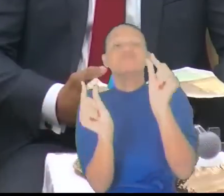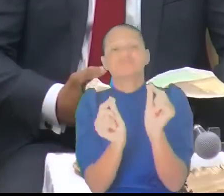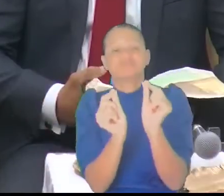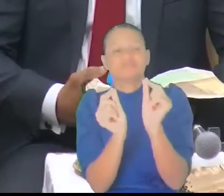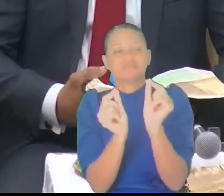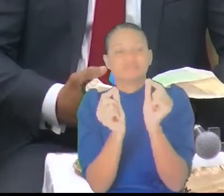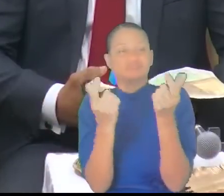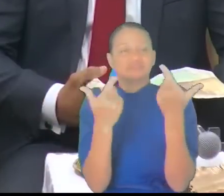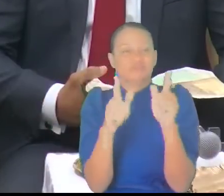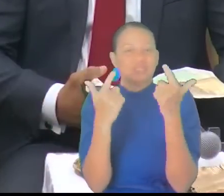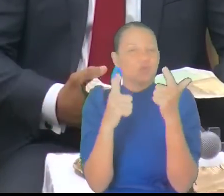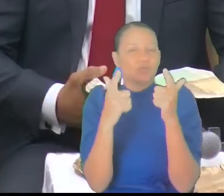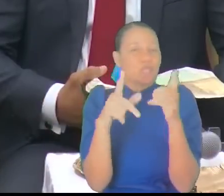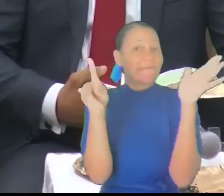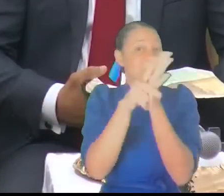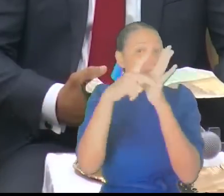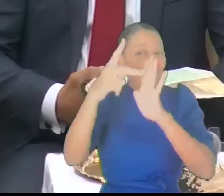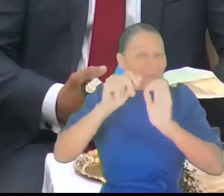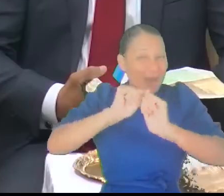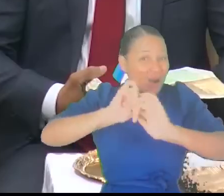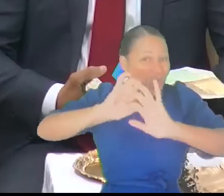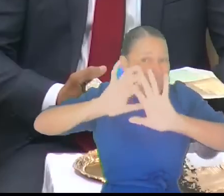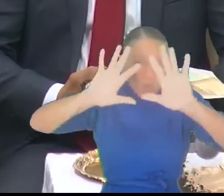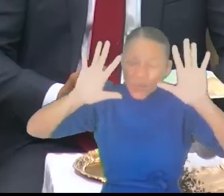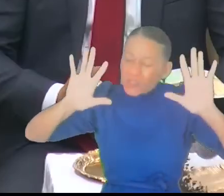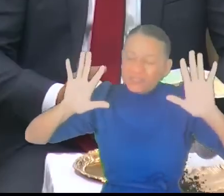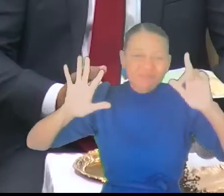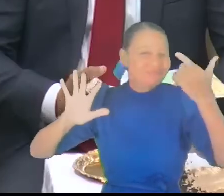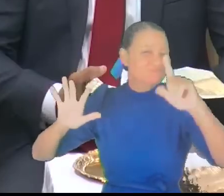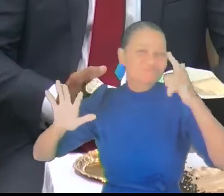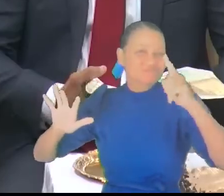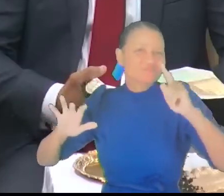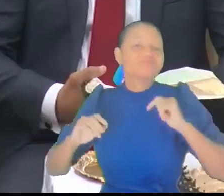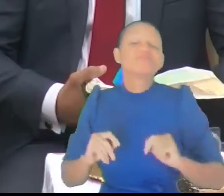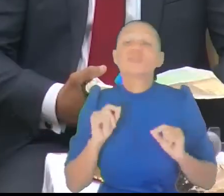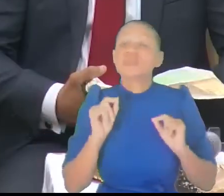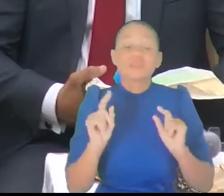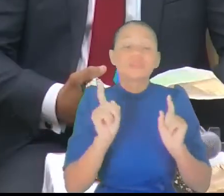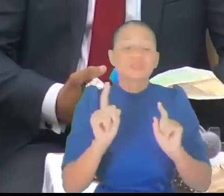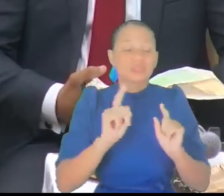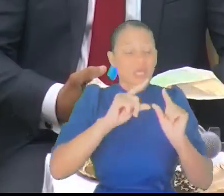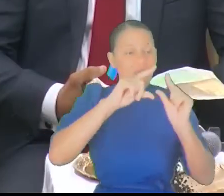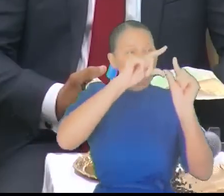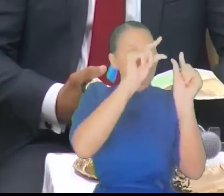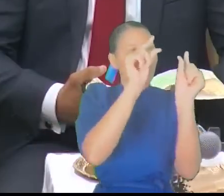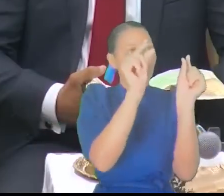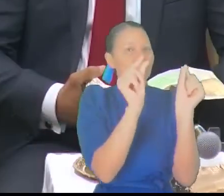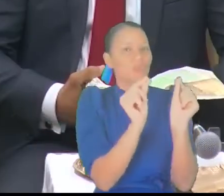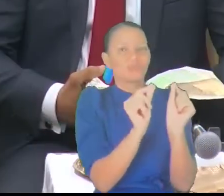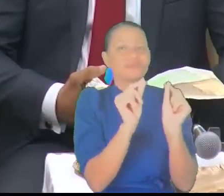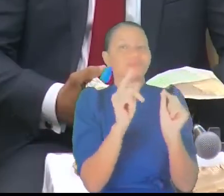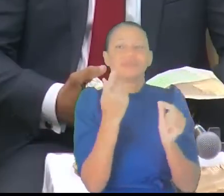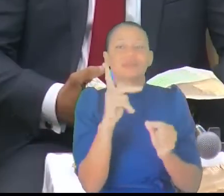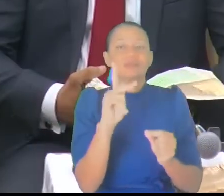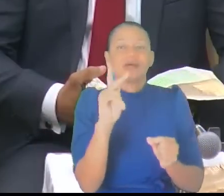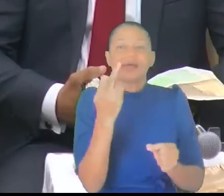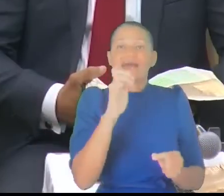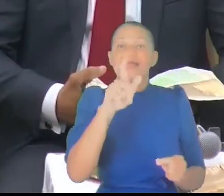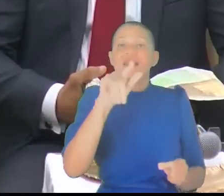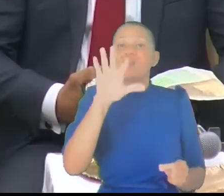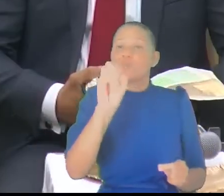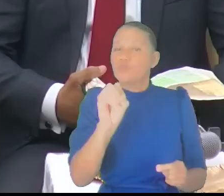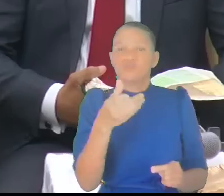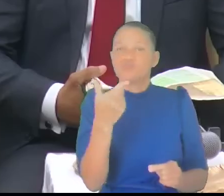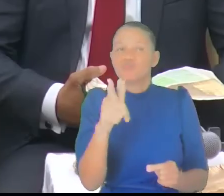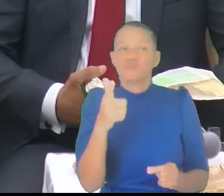luz própria. A lua é um astro que não tem hélio, ele não